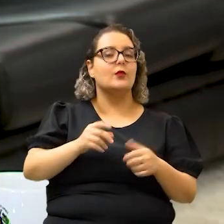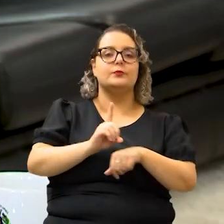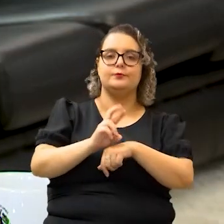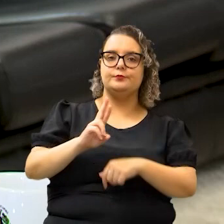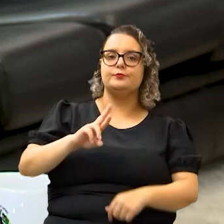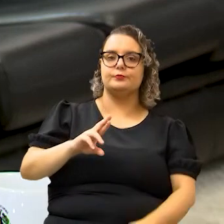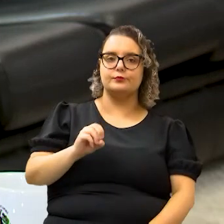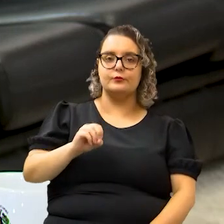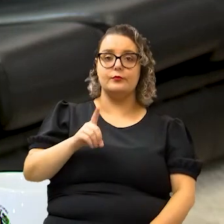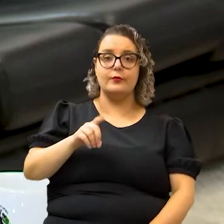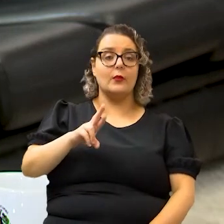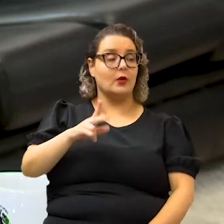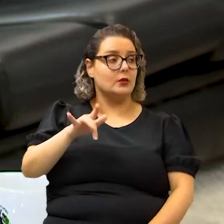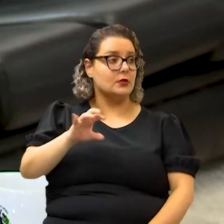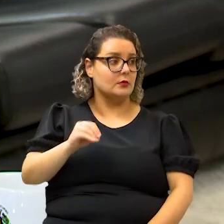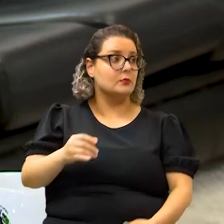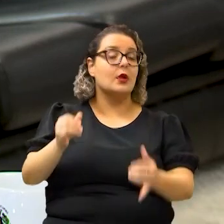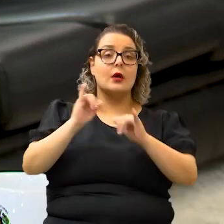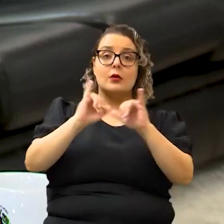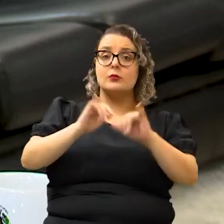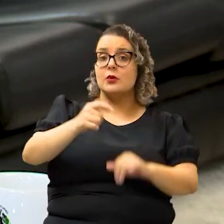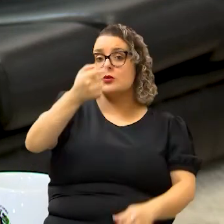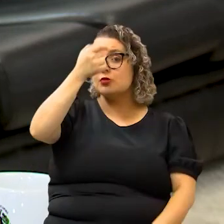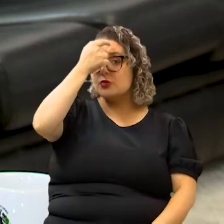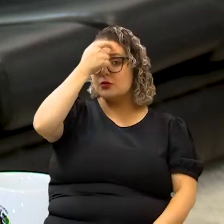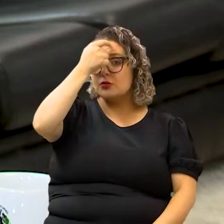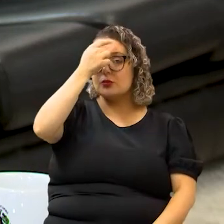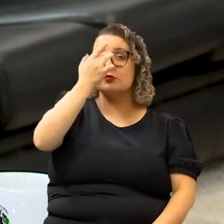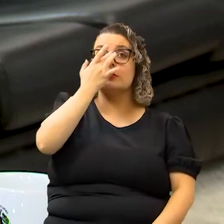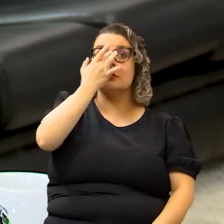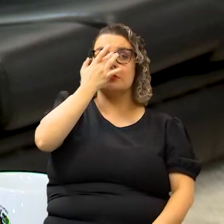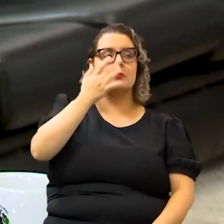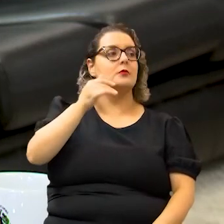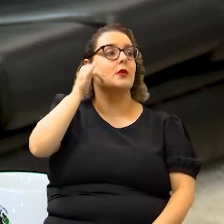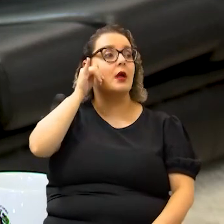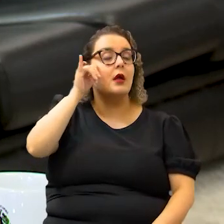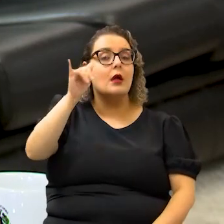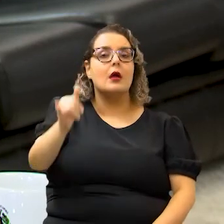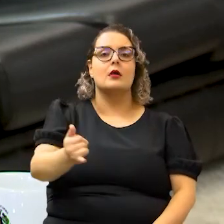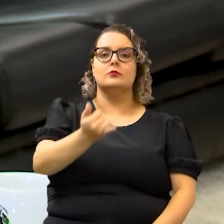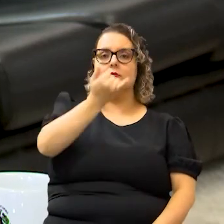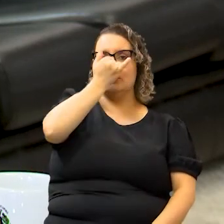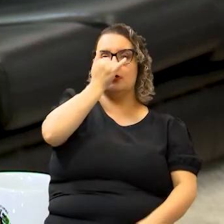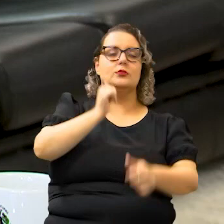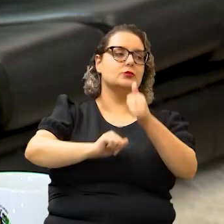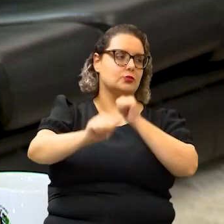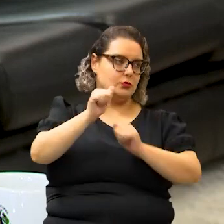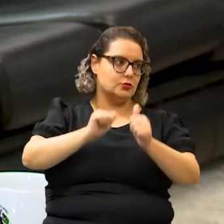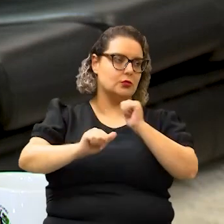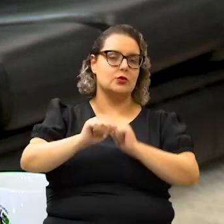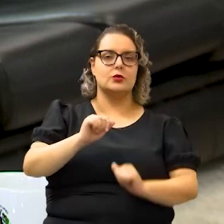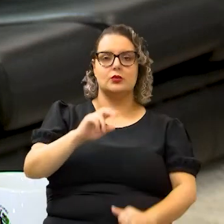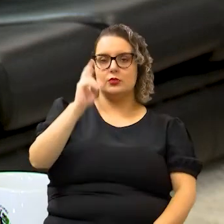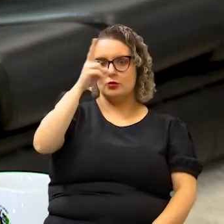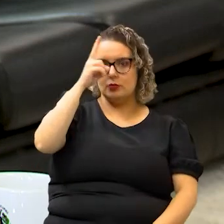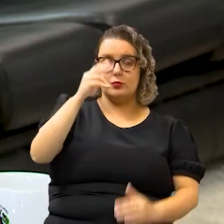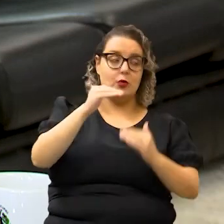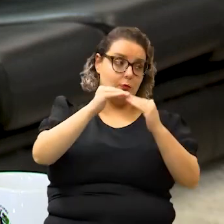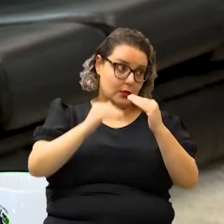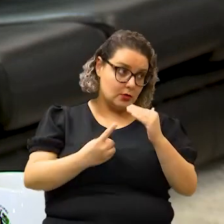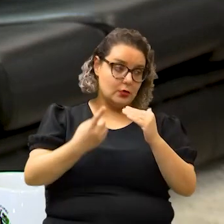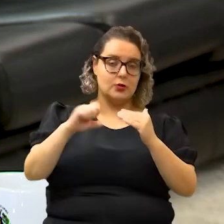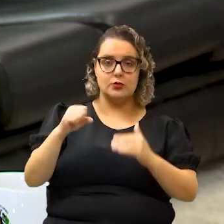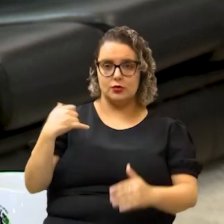Dr. Rodrigo, e ele falou da necessidade de adotar campanhas de conscientização para prevenção do uso de